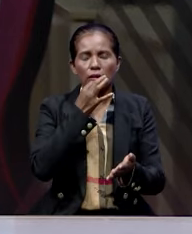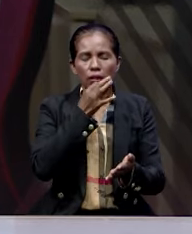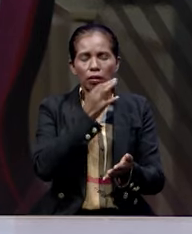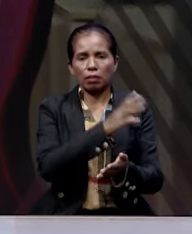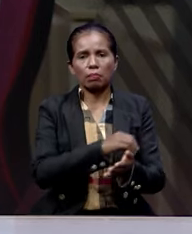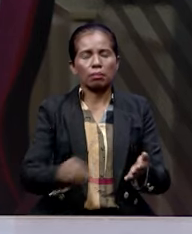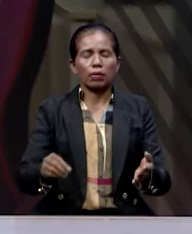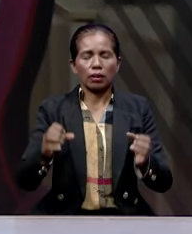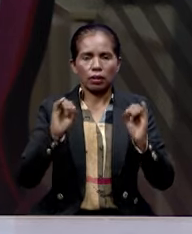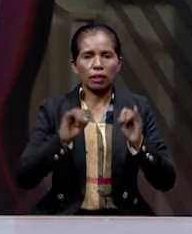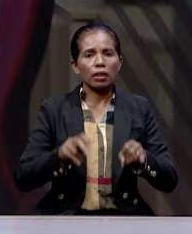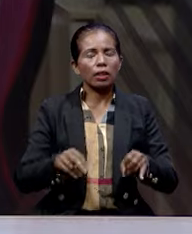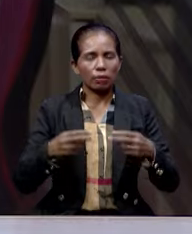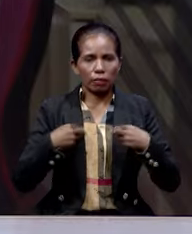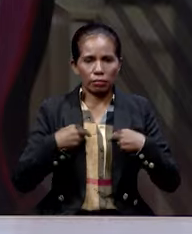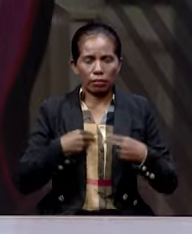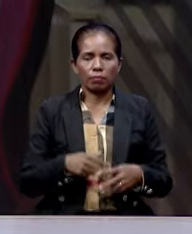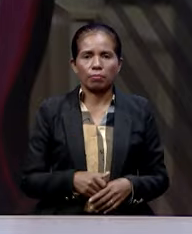privado.